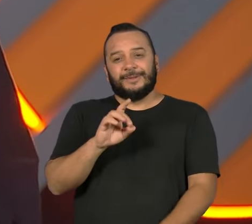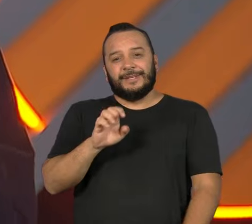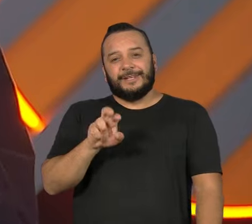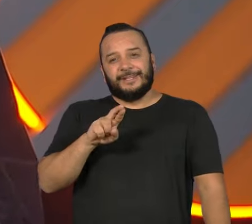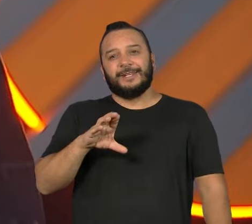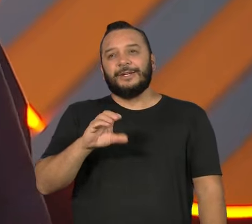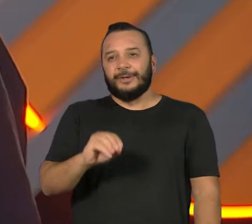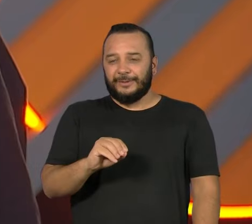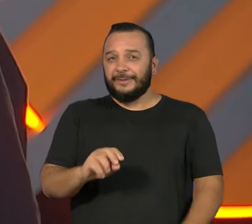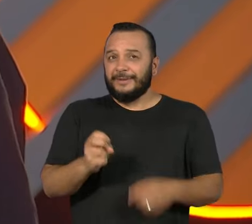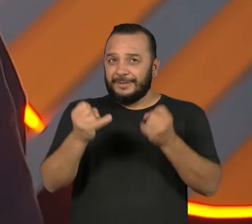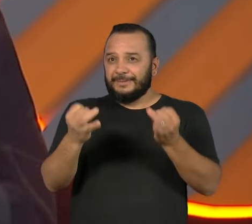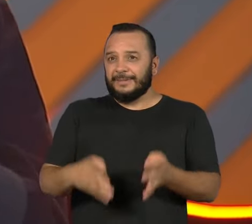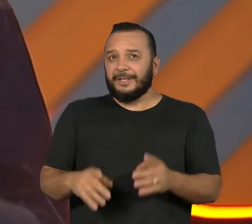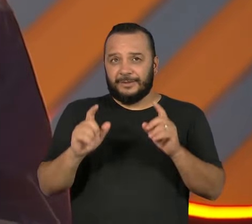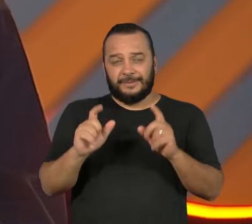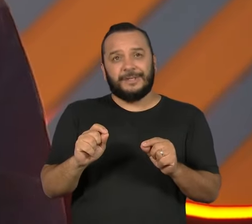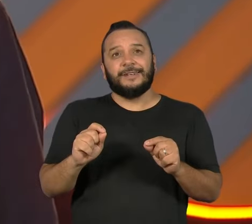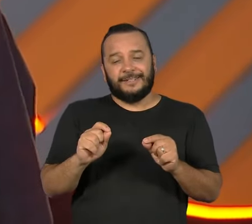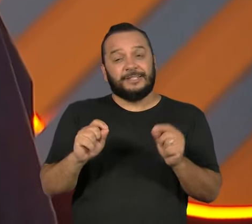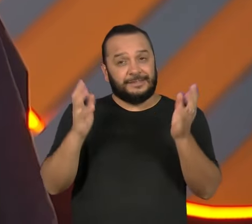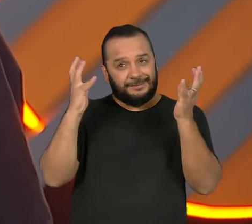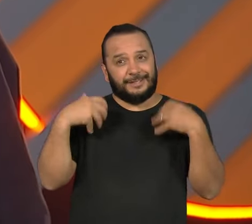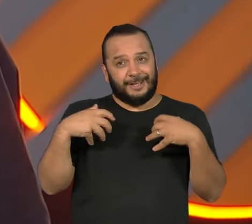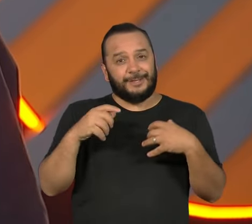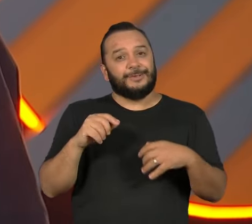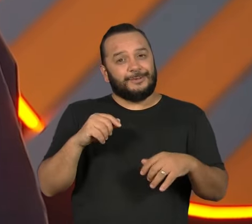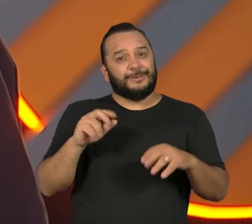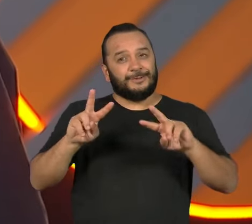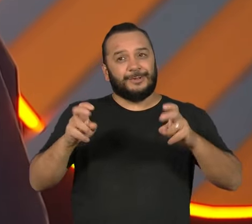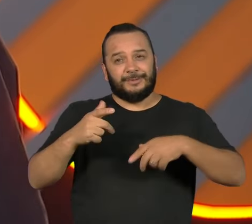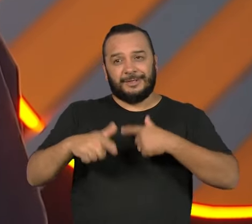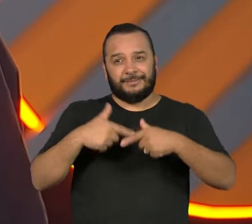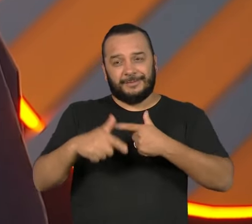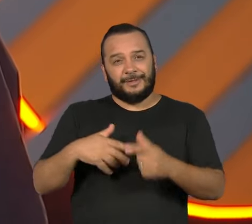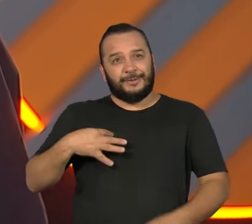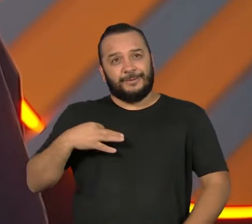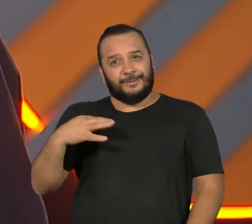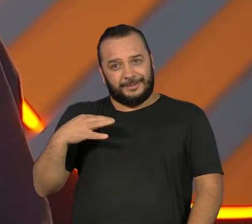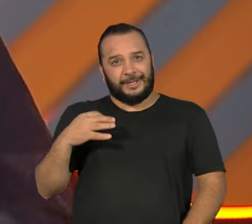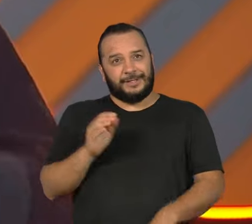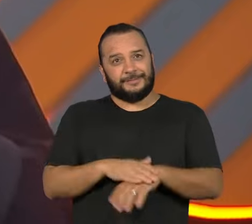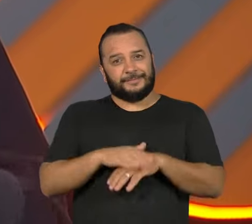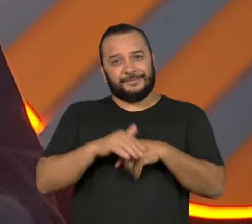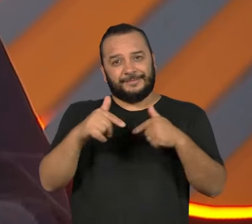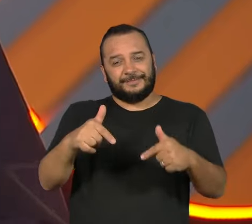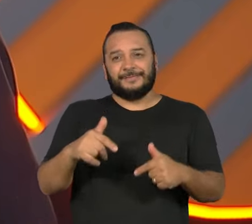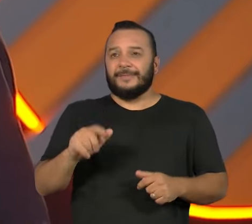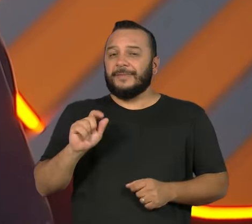que vai falar aí sério sobre um trabalho voluntário que realiza há mais de 20